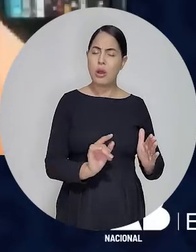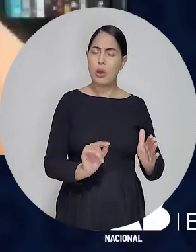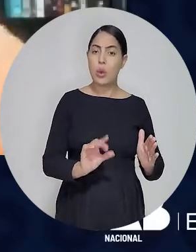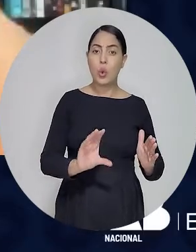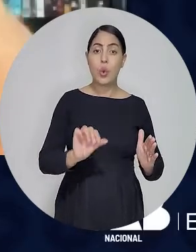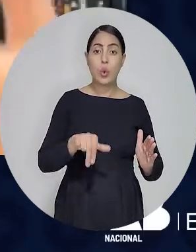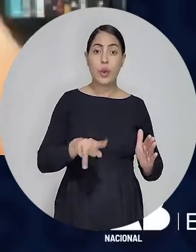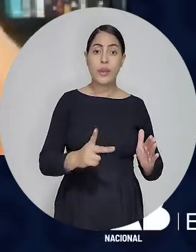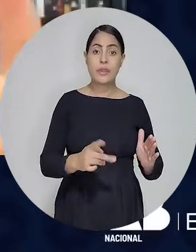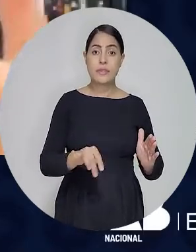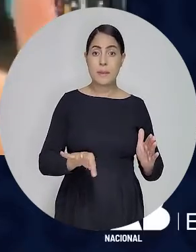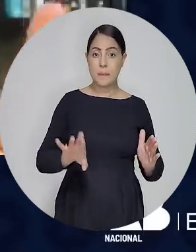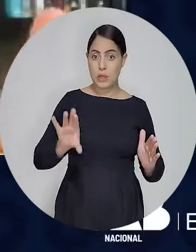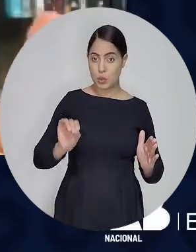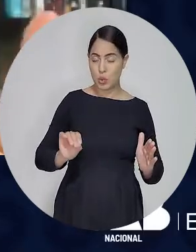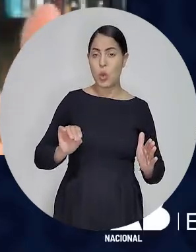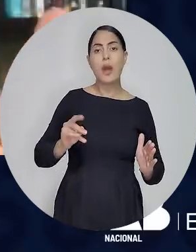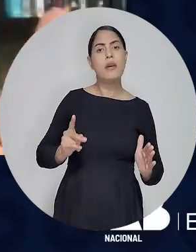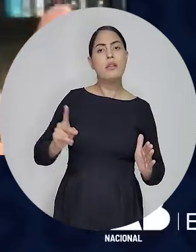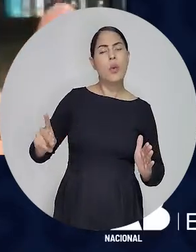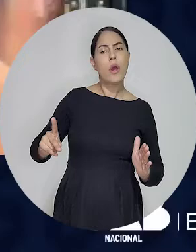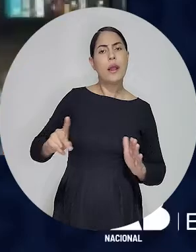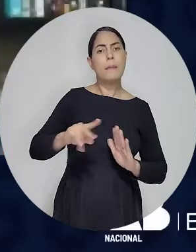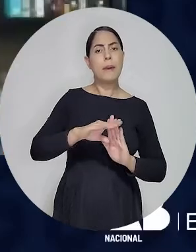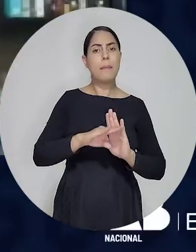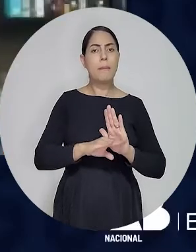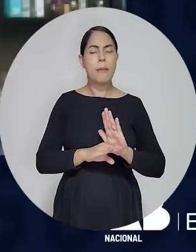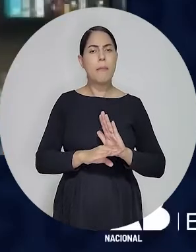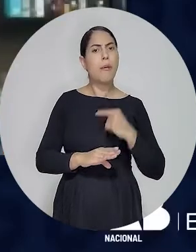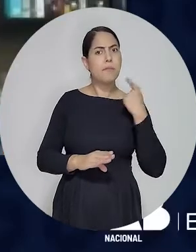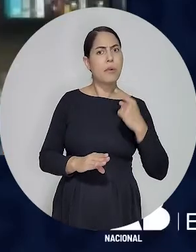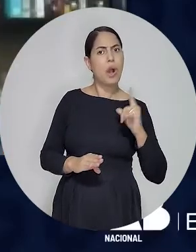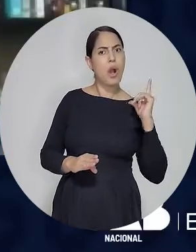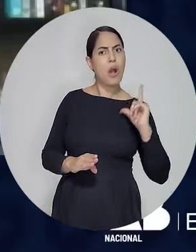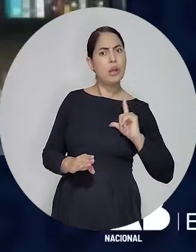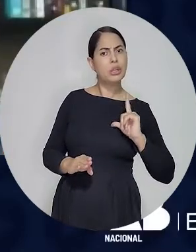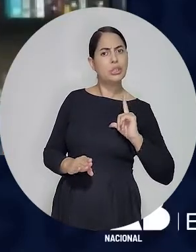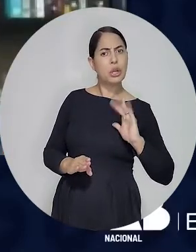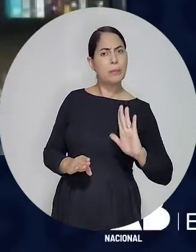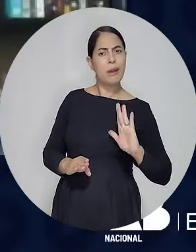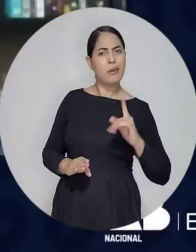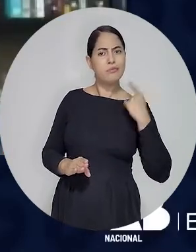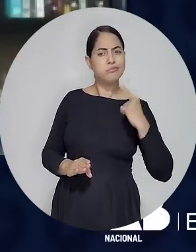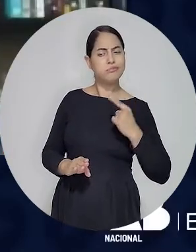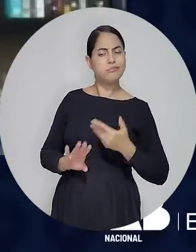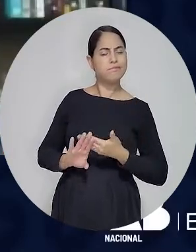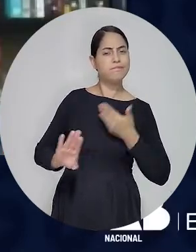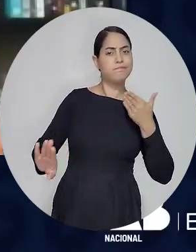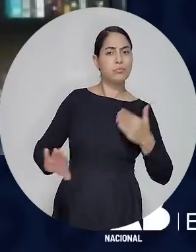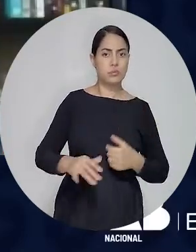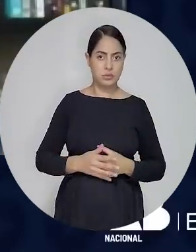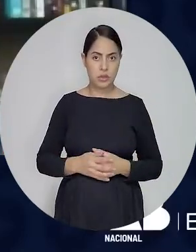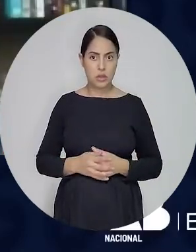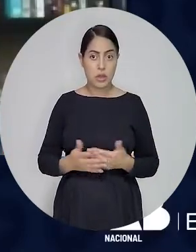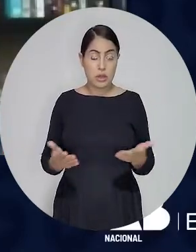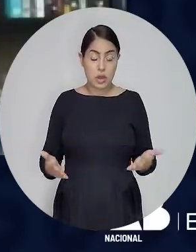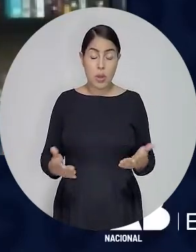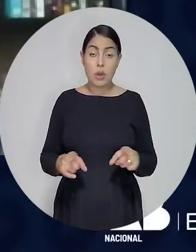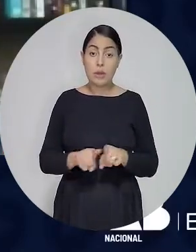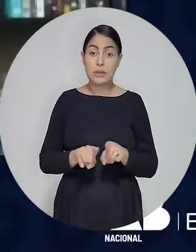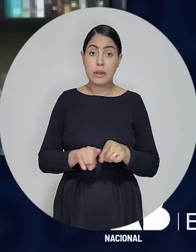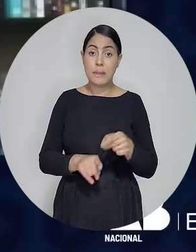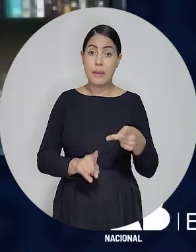conhecimento, que tinha um advogado constituído, mas que esse advogado renunciou aos seus poderes. Ou ainda que a